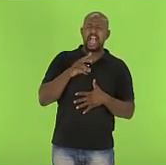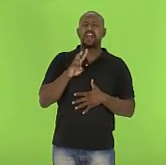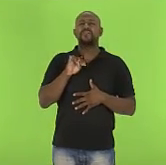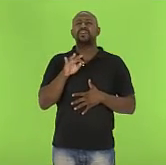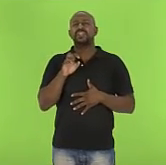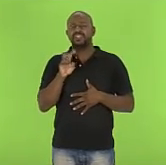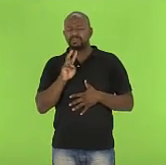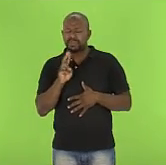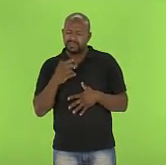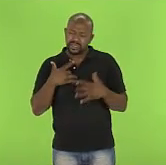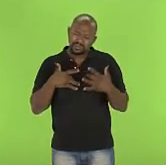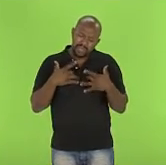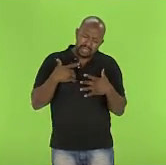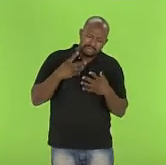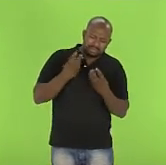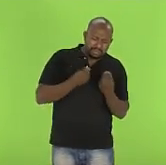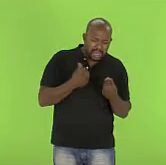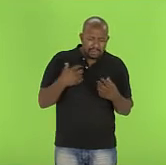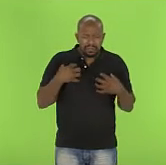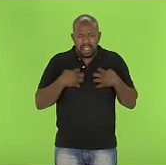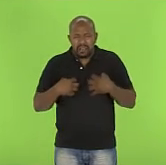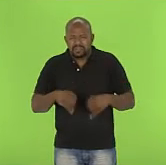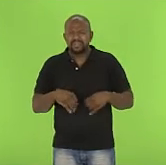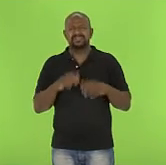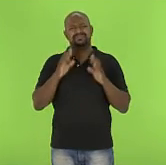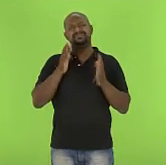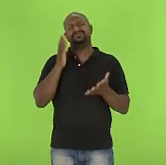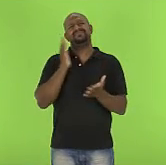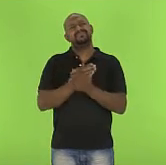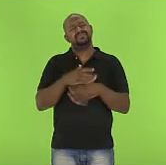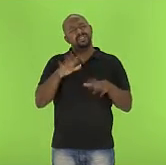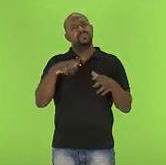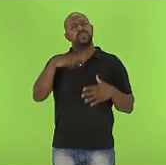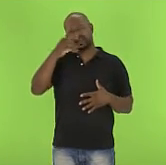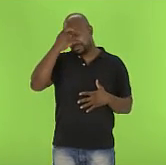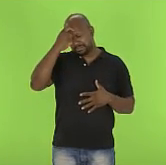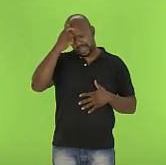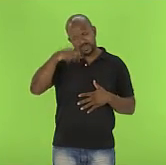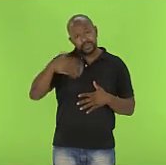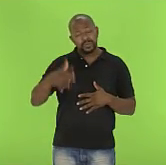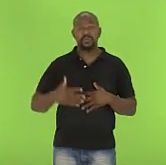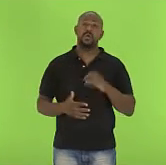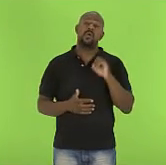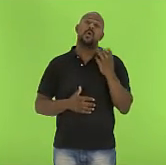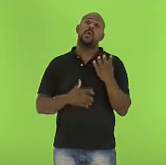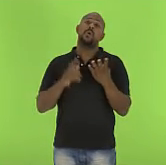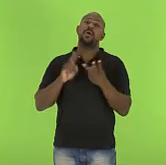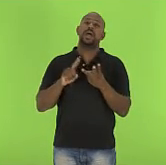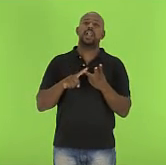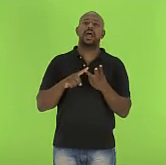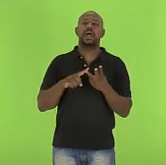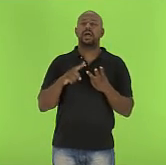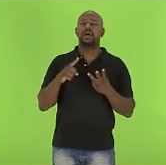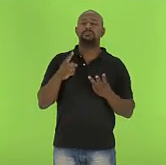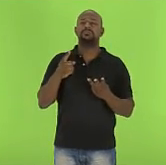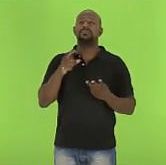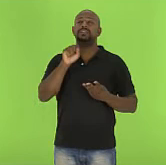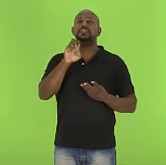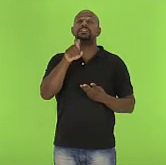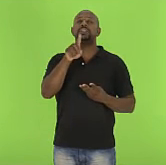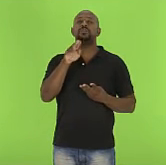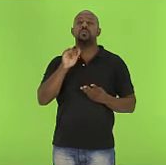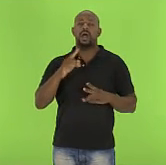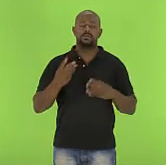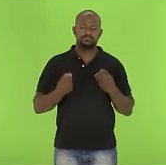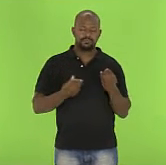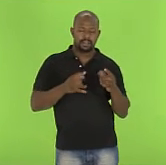de ficar fazendo drama com a própria vida? Acho que a gente já deu disso, está na hora da gente ser um pouco mais maduro. Ou então ele era sexual,